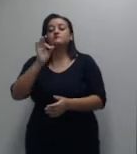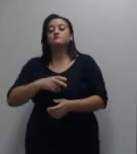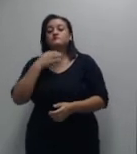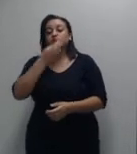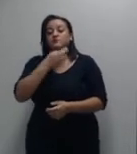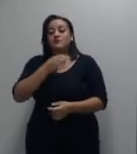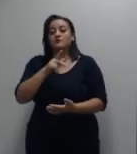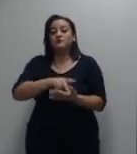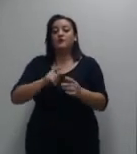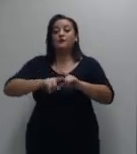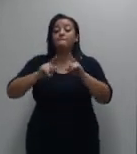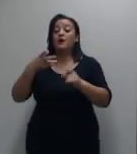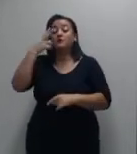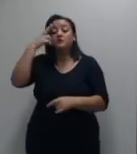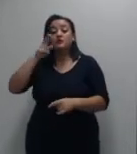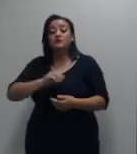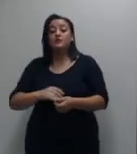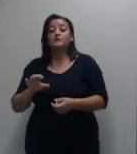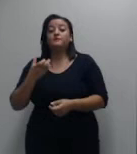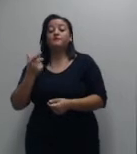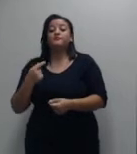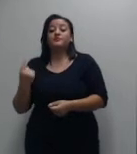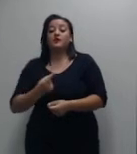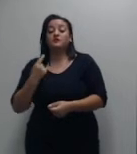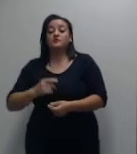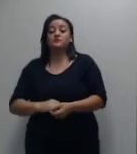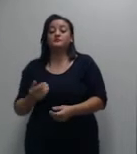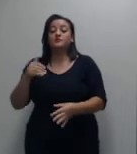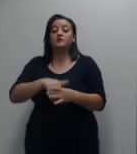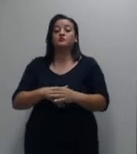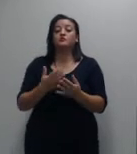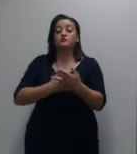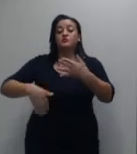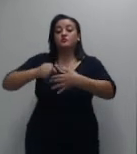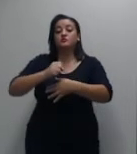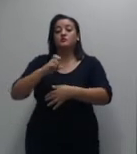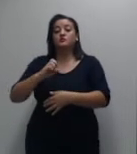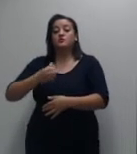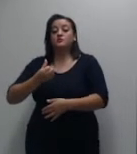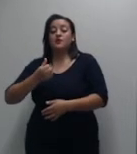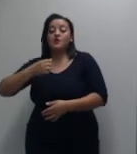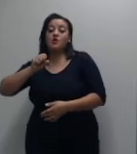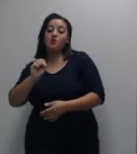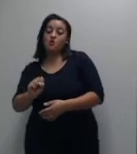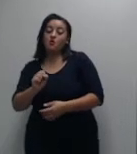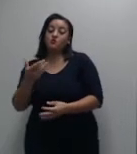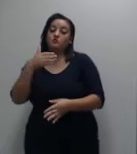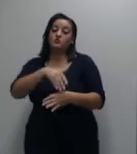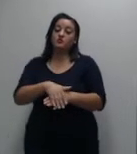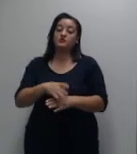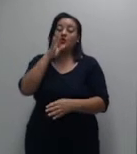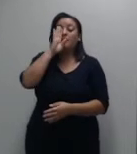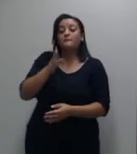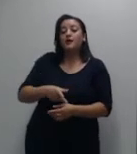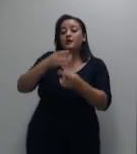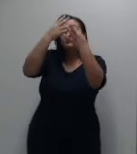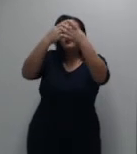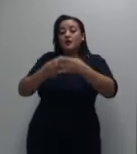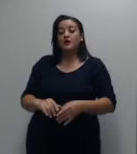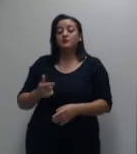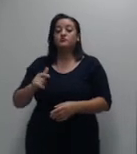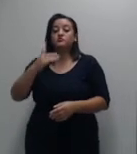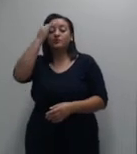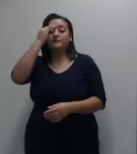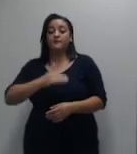Essa realidade mais livro A decisão monocrática pautada nas uma 568 ela ingressou no médico para dizer que não havia